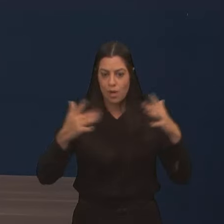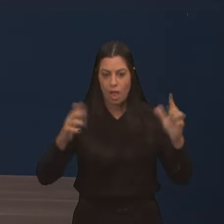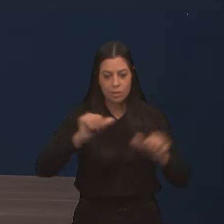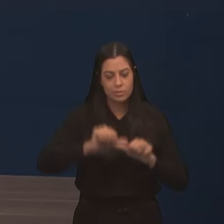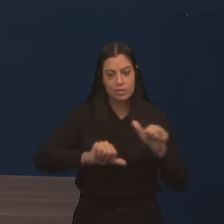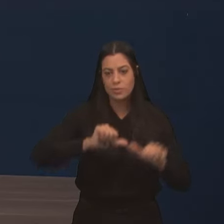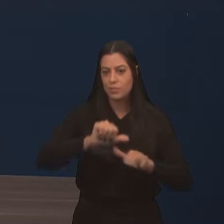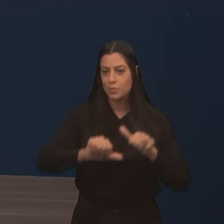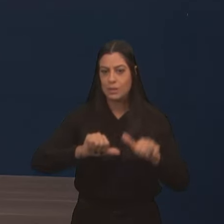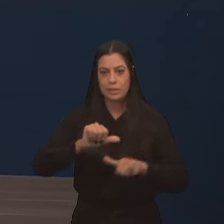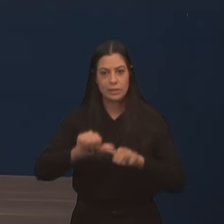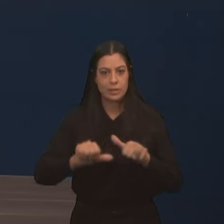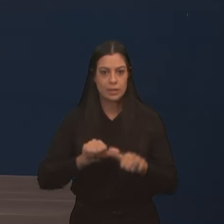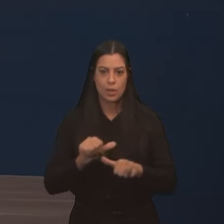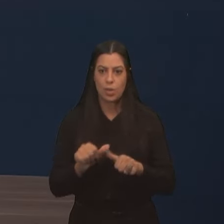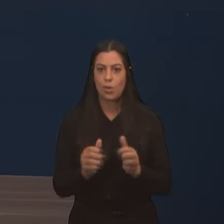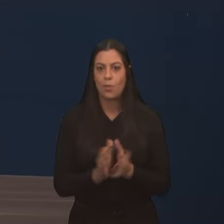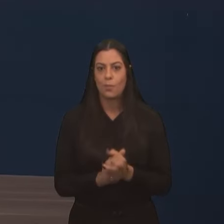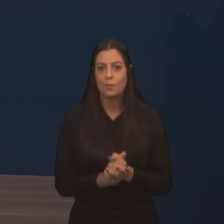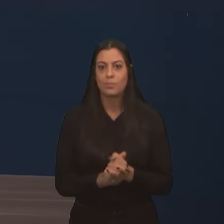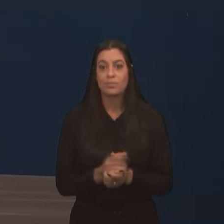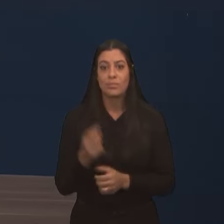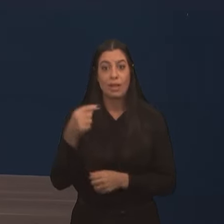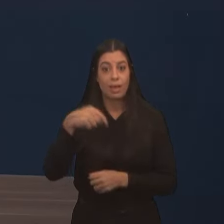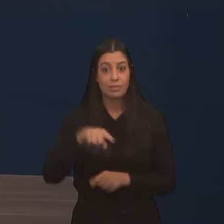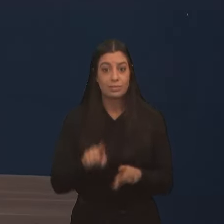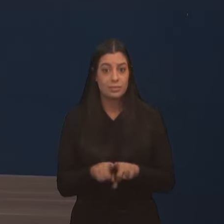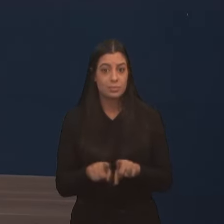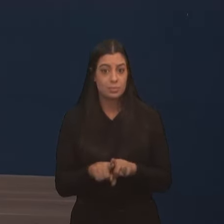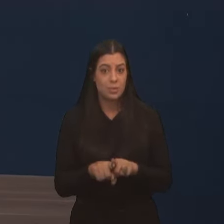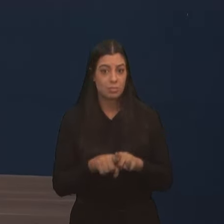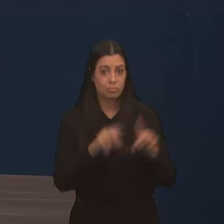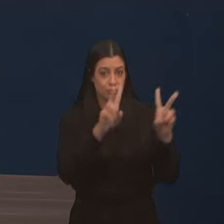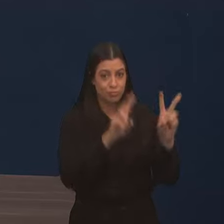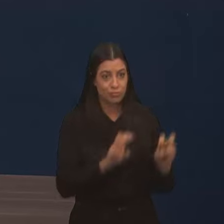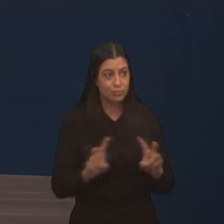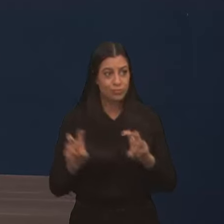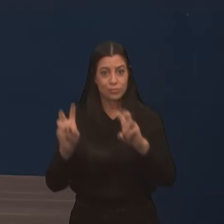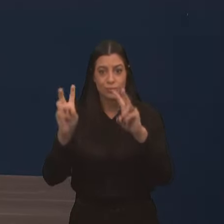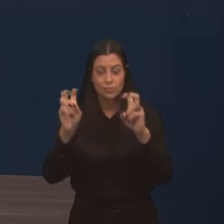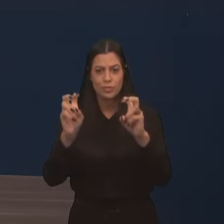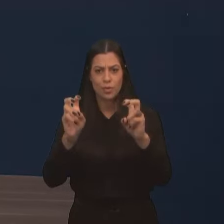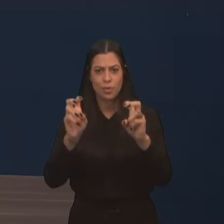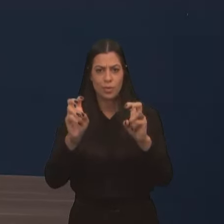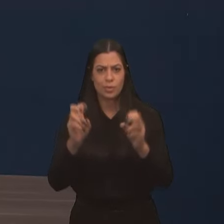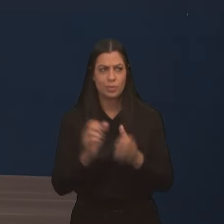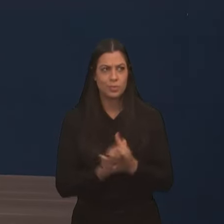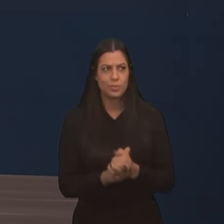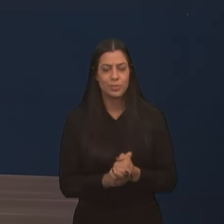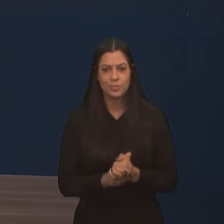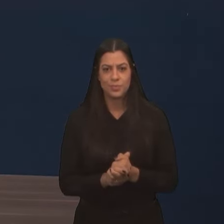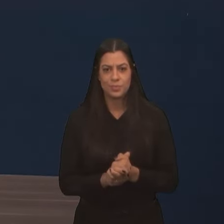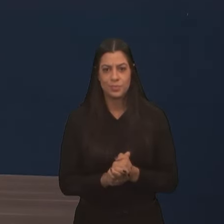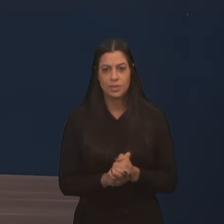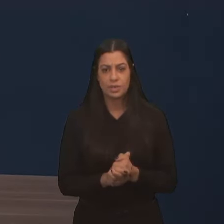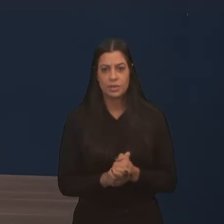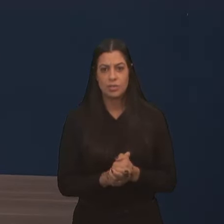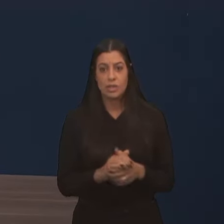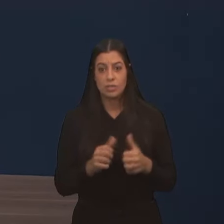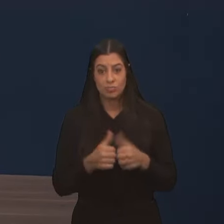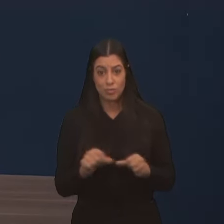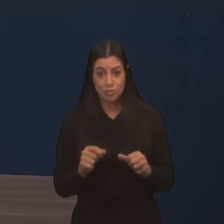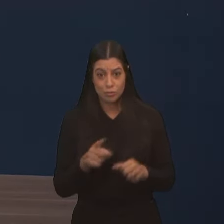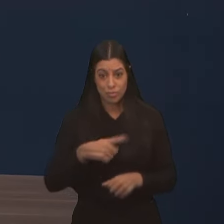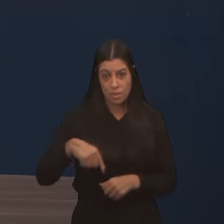dessa grande transformação. E aqui podemos falar da vivência no pós-mundo.